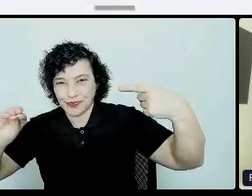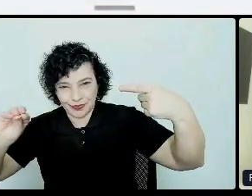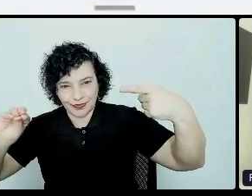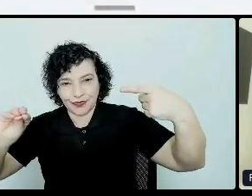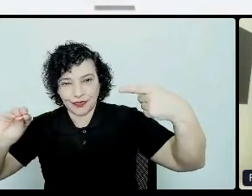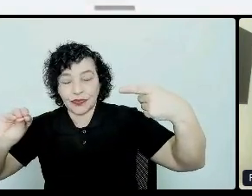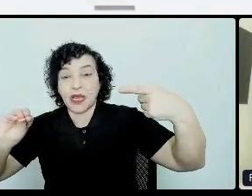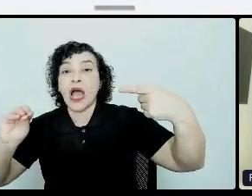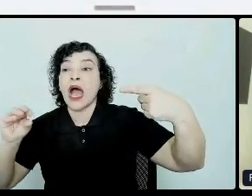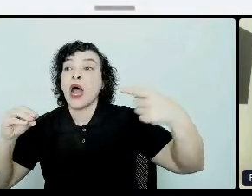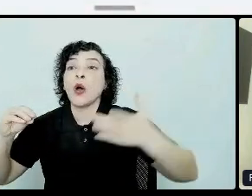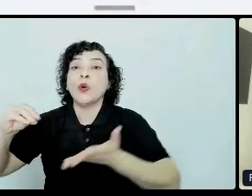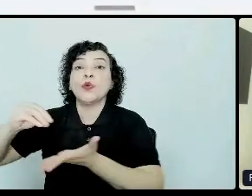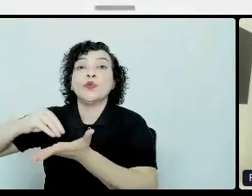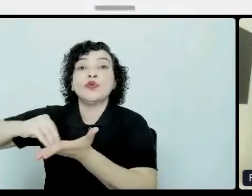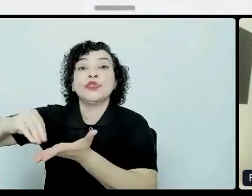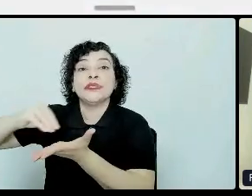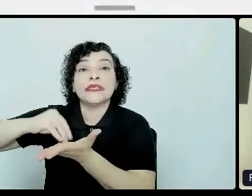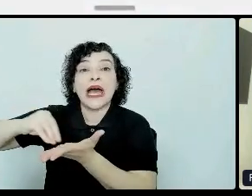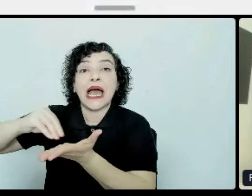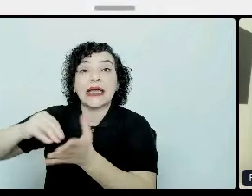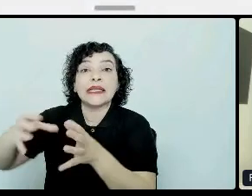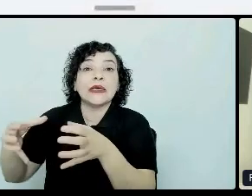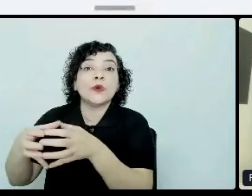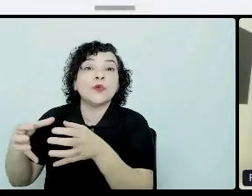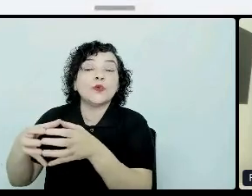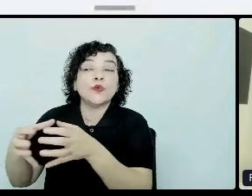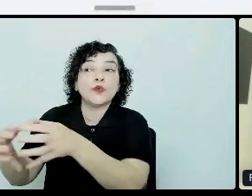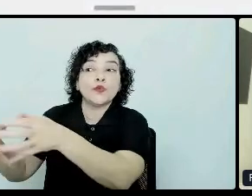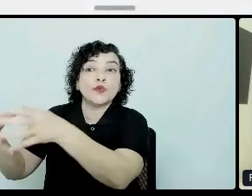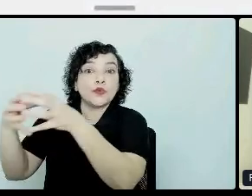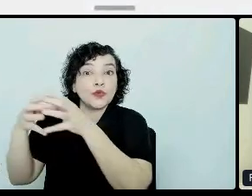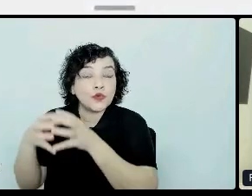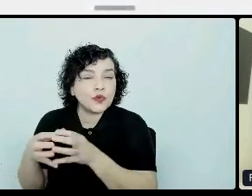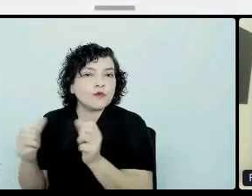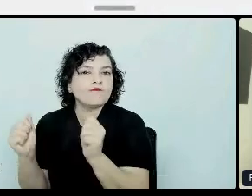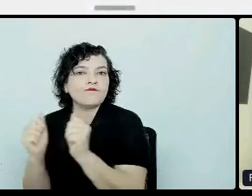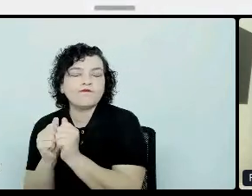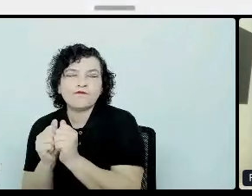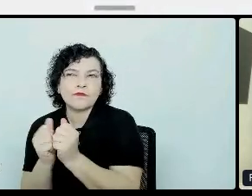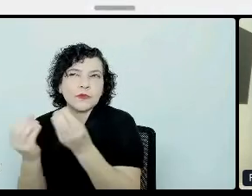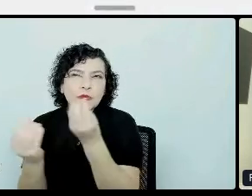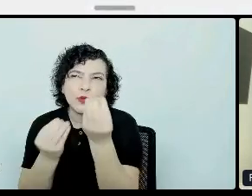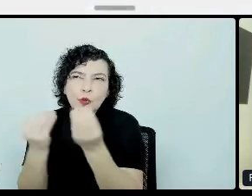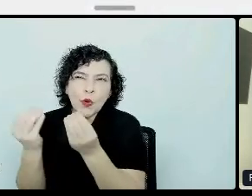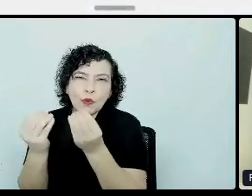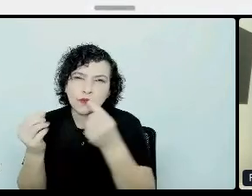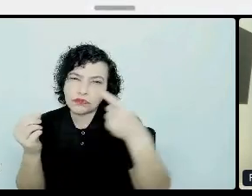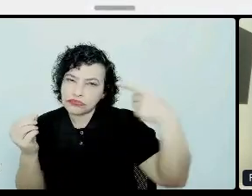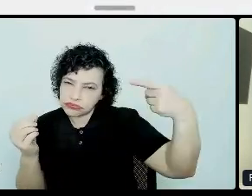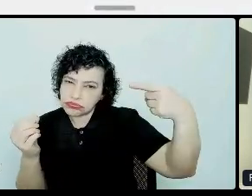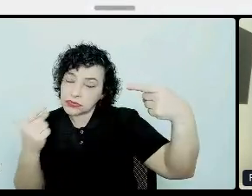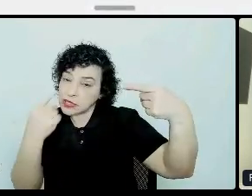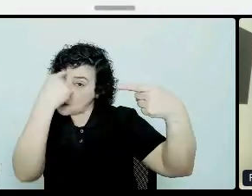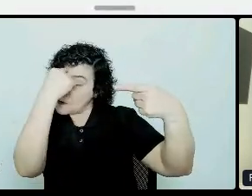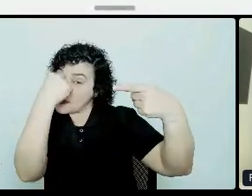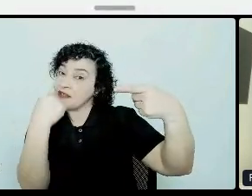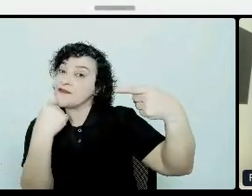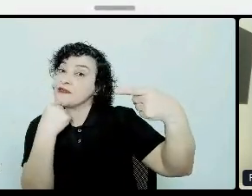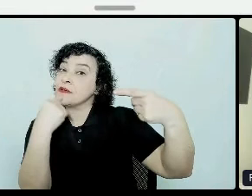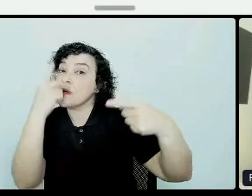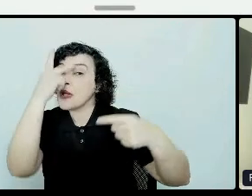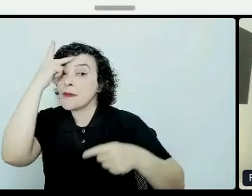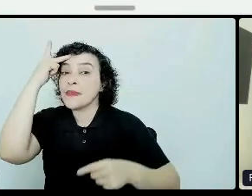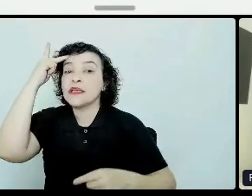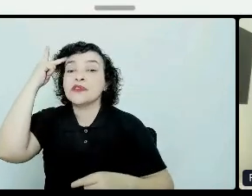o designer e o time para resolver esse item com prioridade, né? Então aqui você tem o perfil, né, de quem é a pessoa,